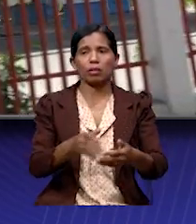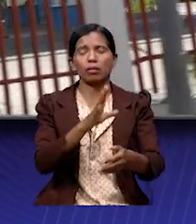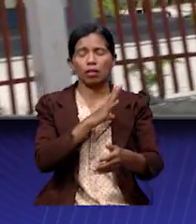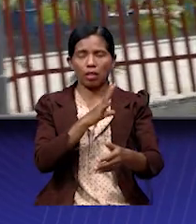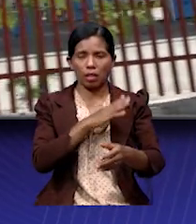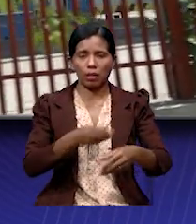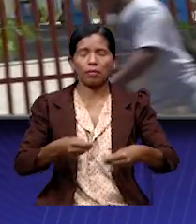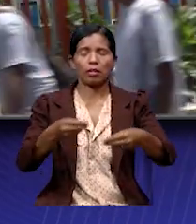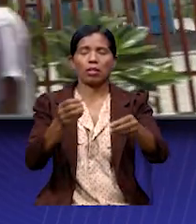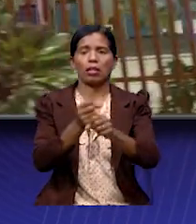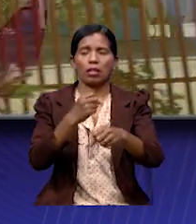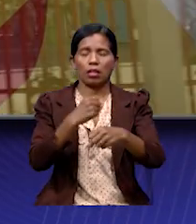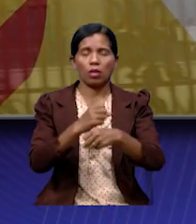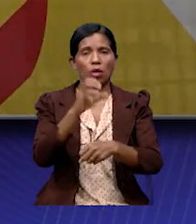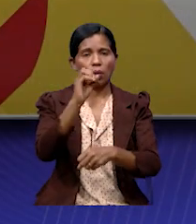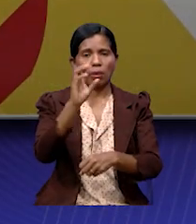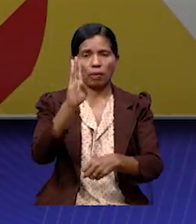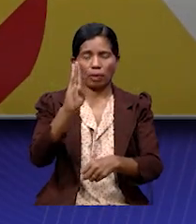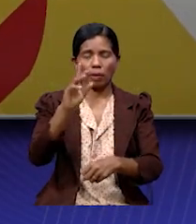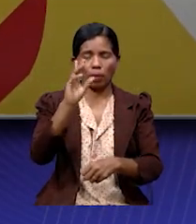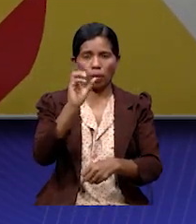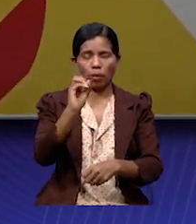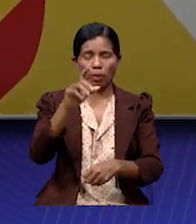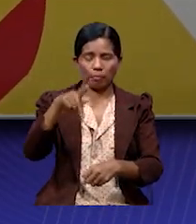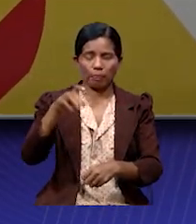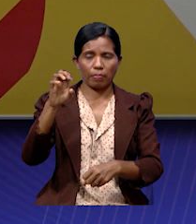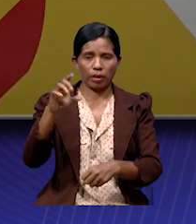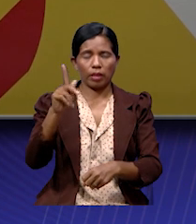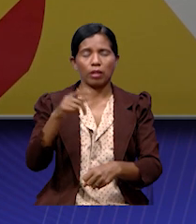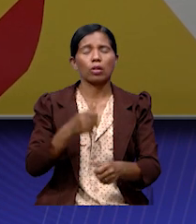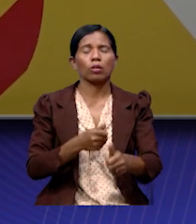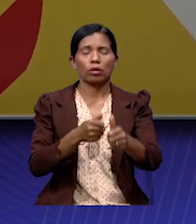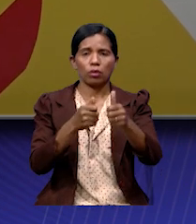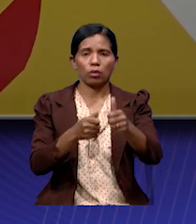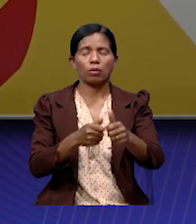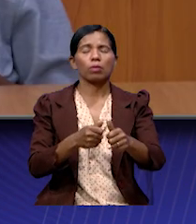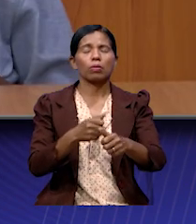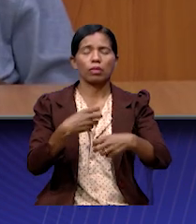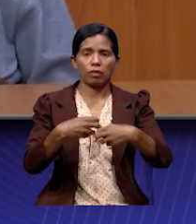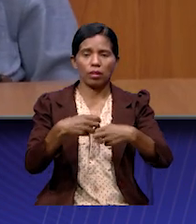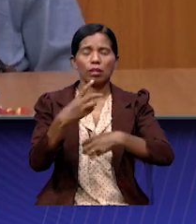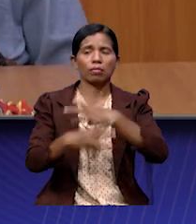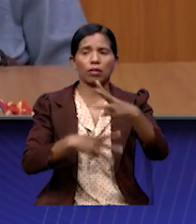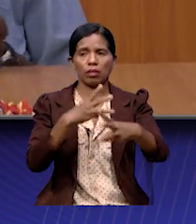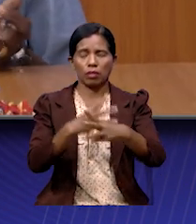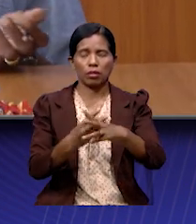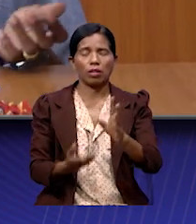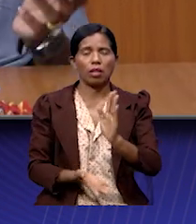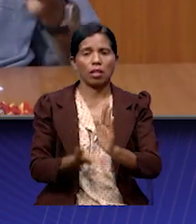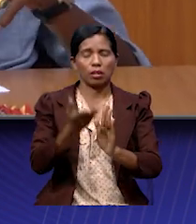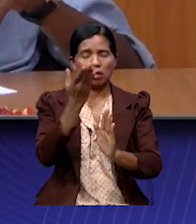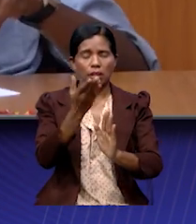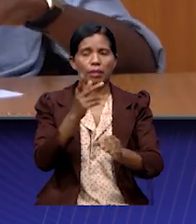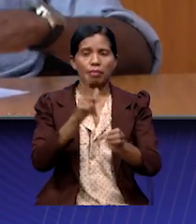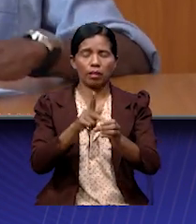produção husi OPEC tuir crise mundial hatun produção no hasae folin.